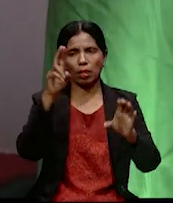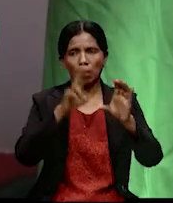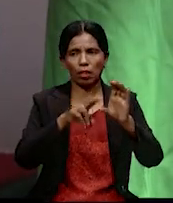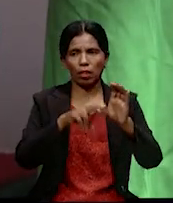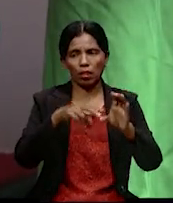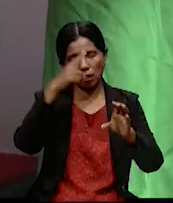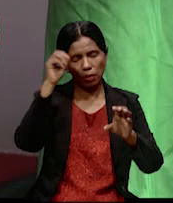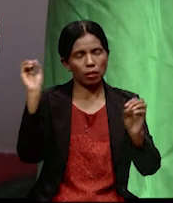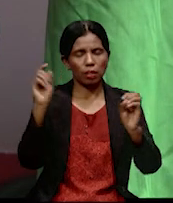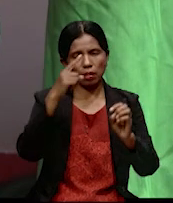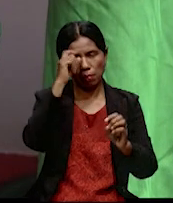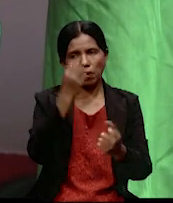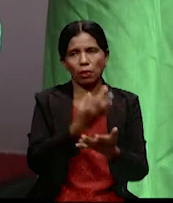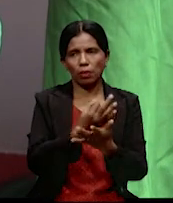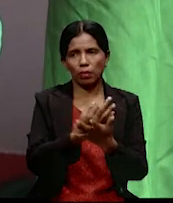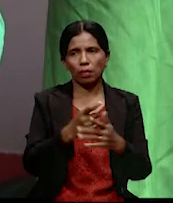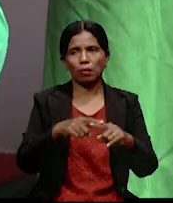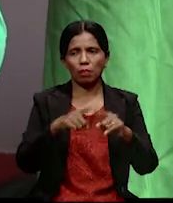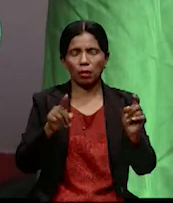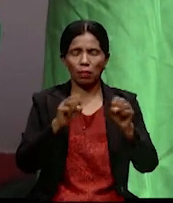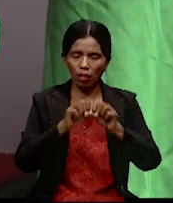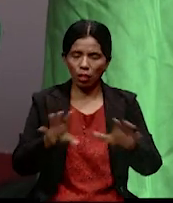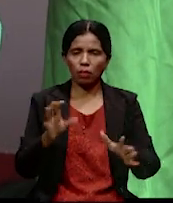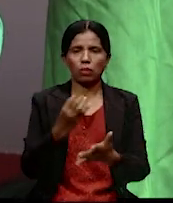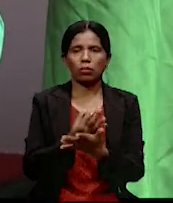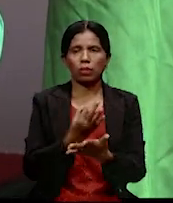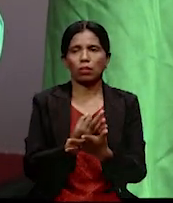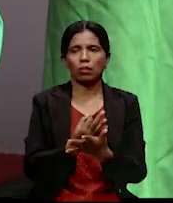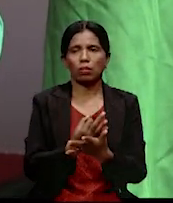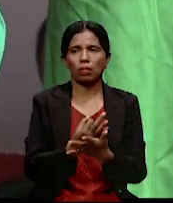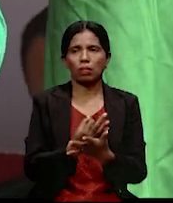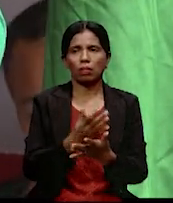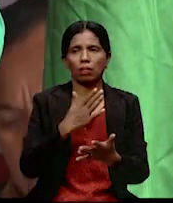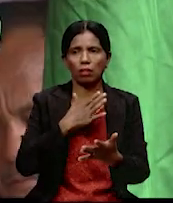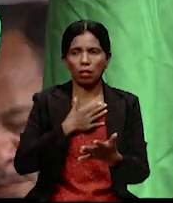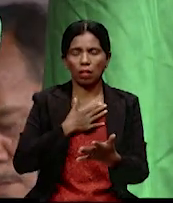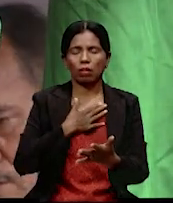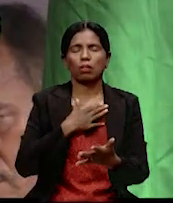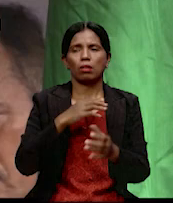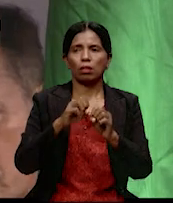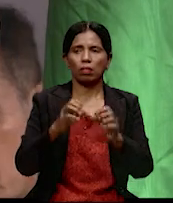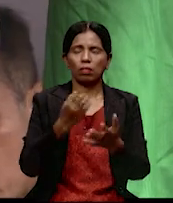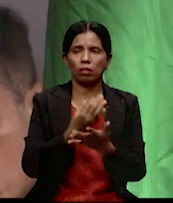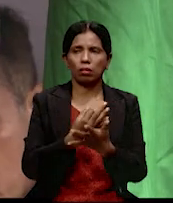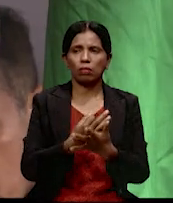kosa morbi la kolosta la kol hale kendo.